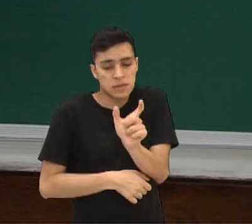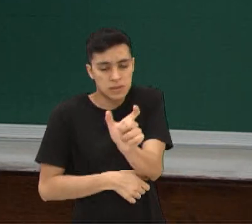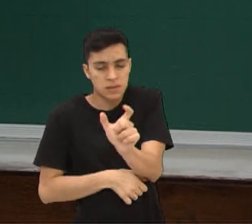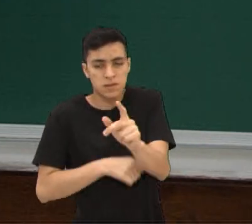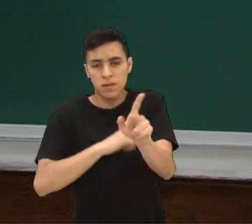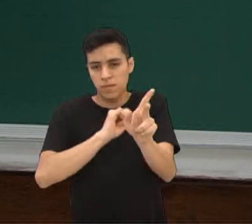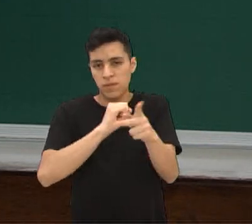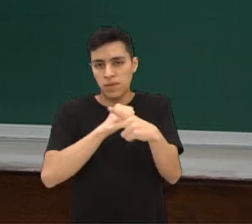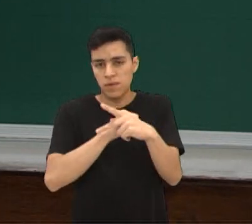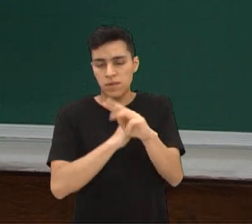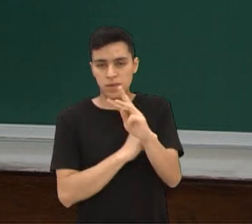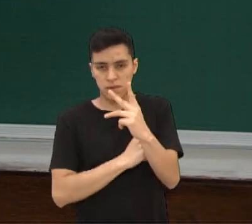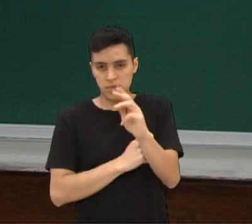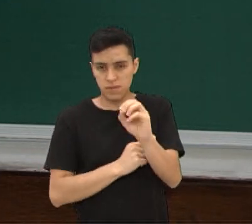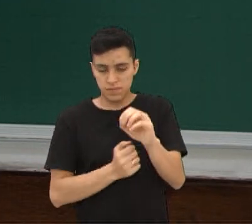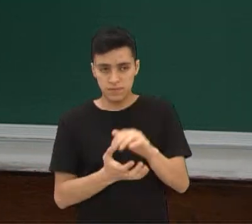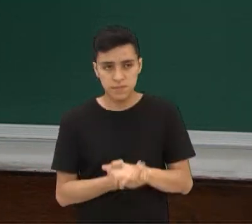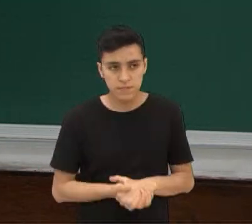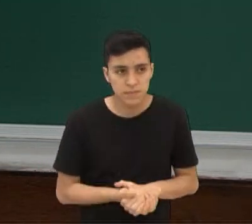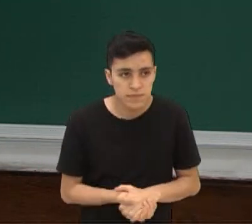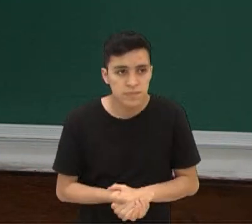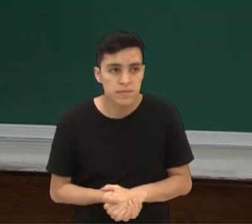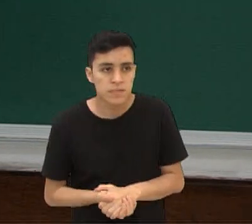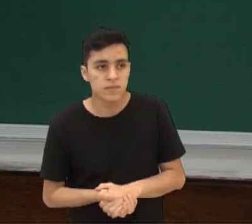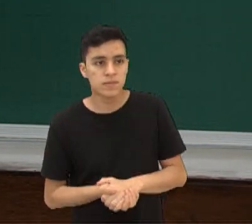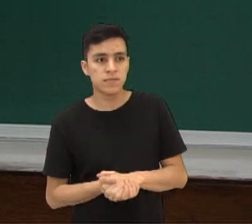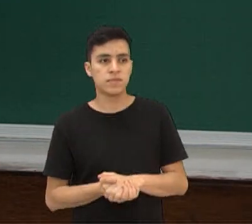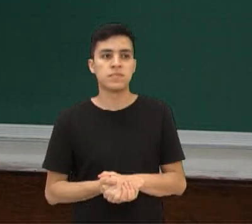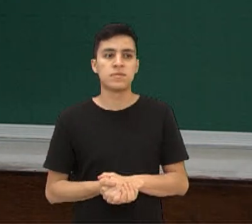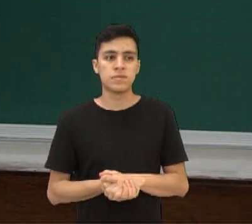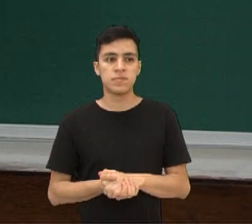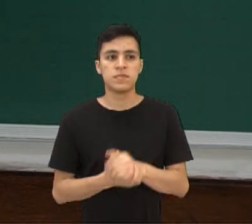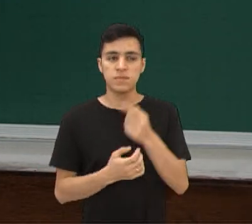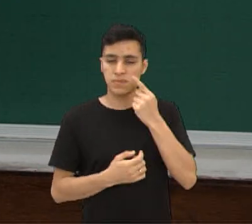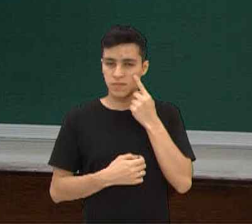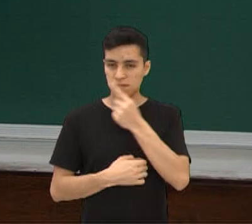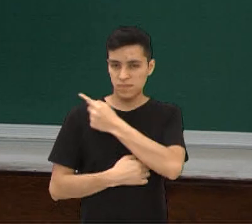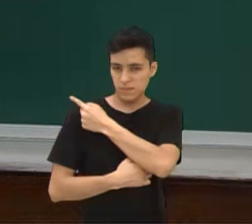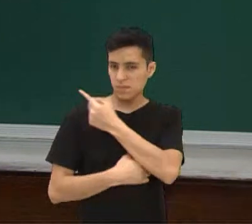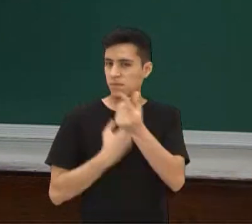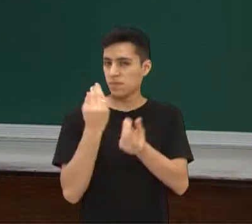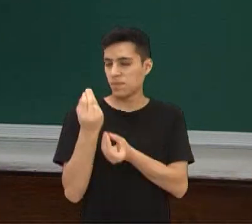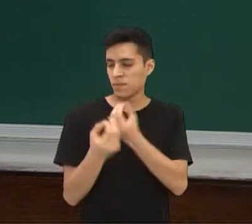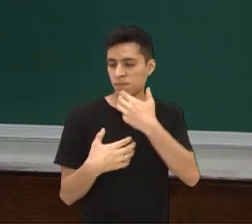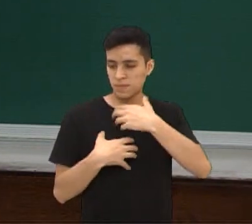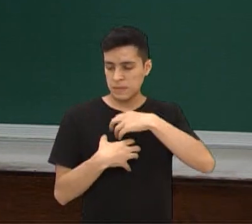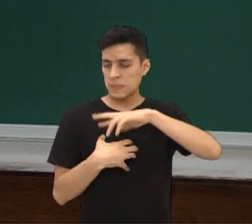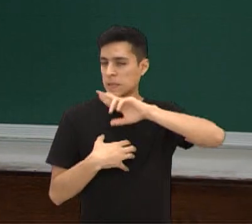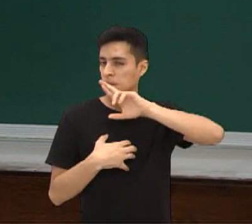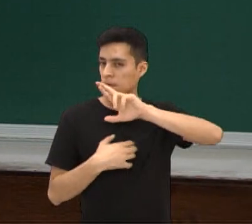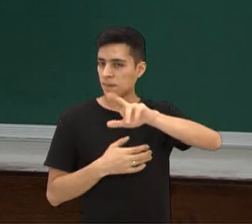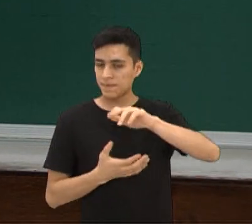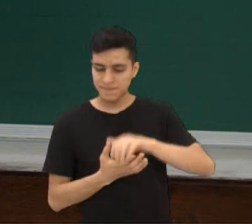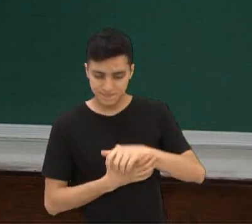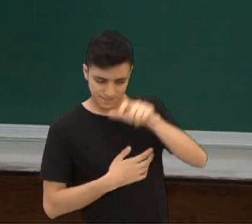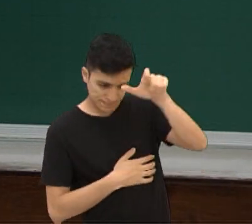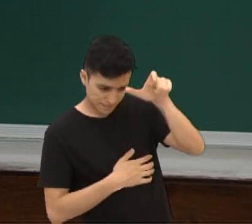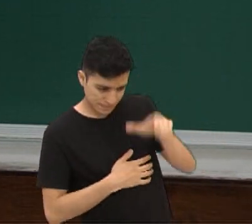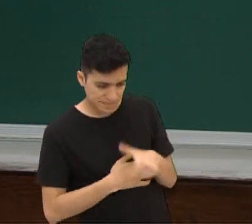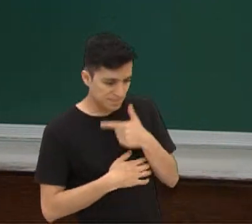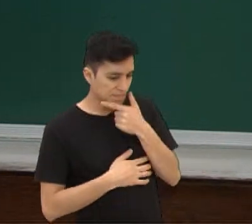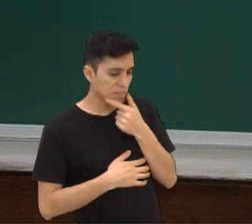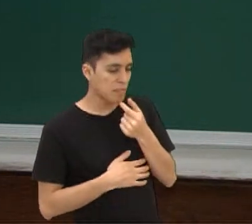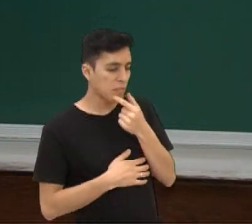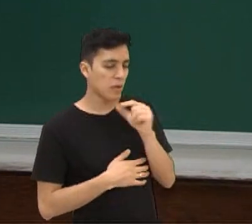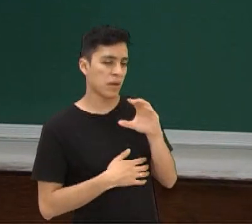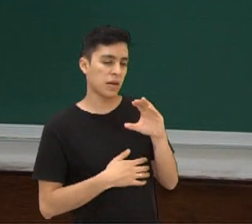Carlos Drummond de Andrade was influential Brazilian poet who wrote the poem no meio do caminho. Então, Carlos Drummond de Andrade foi um